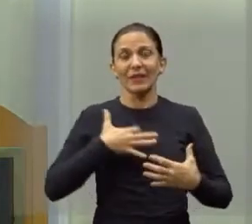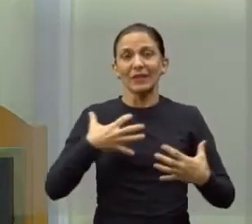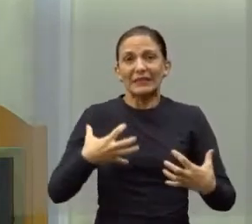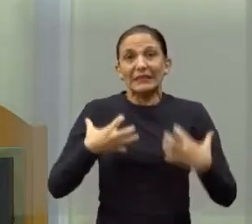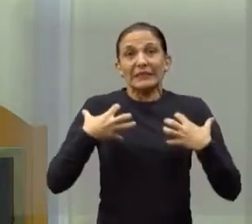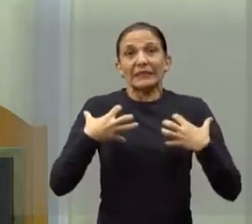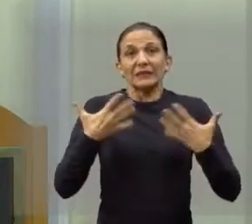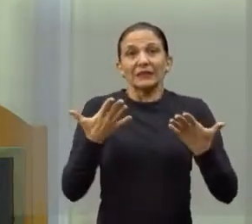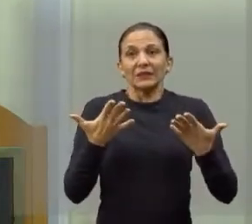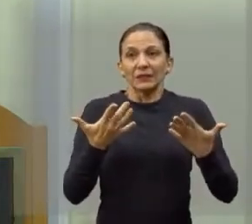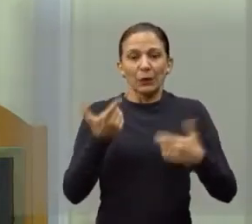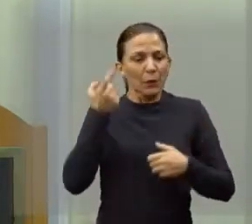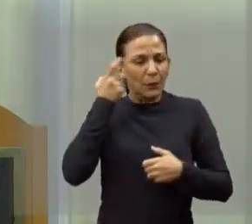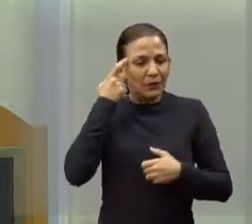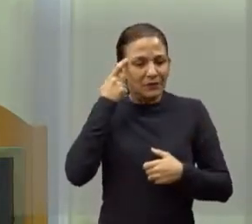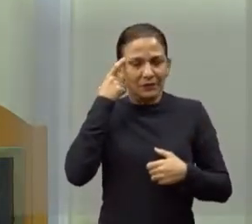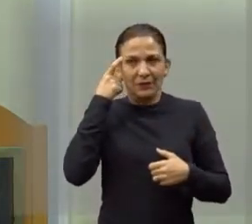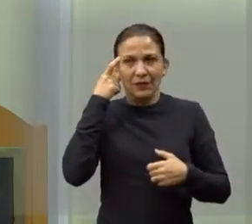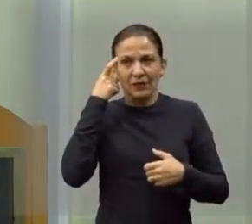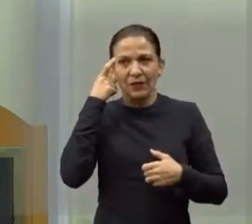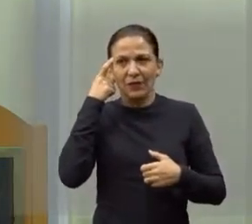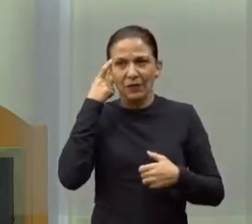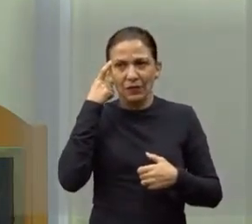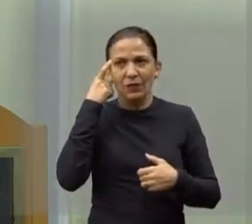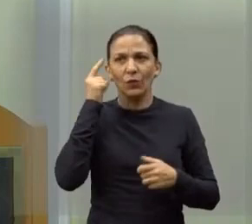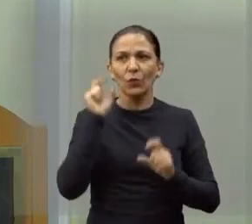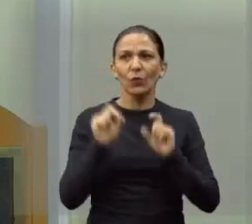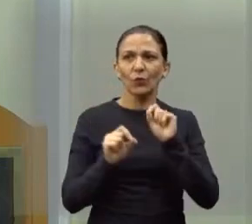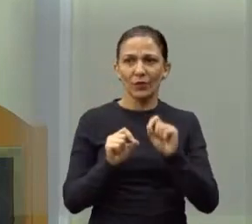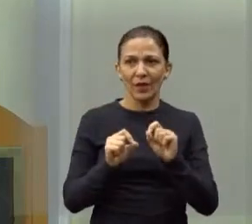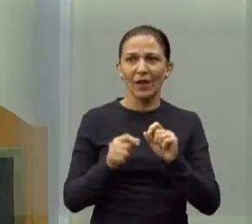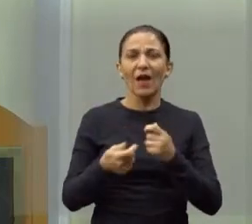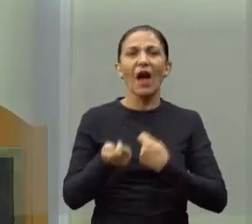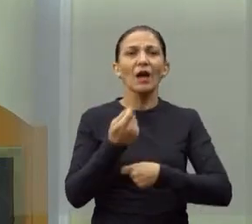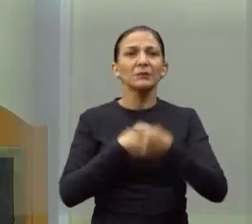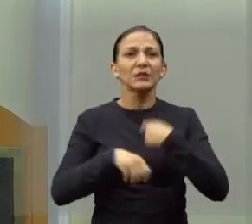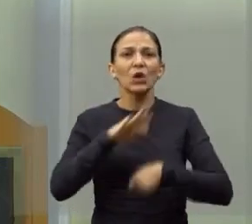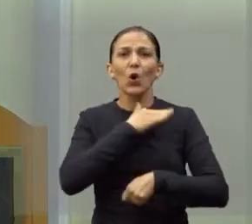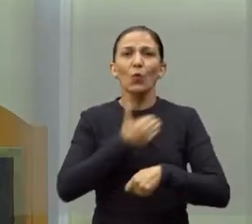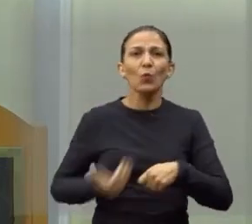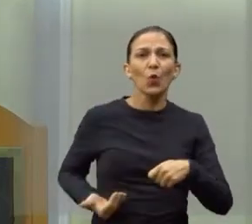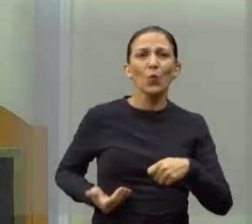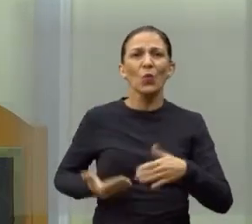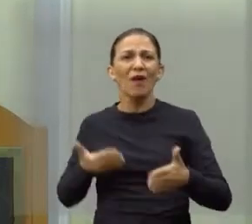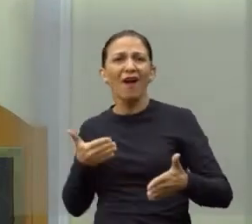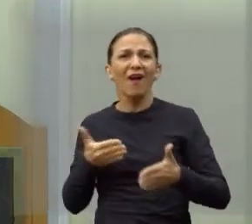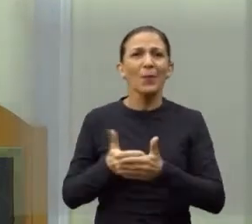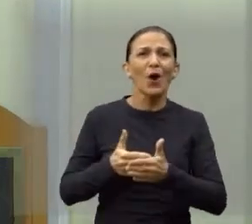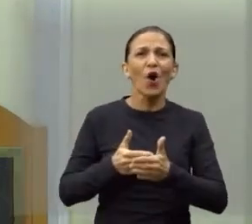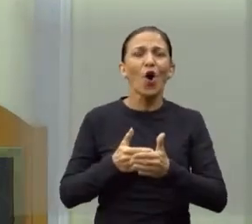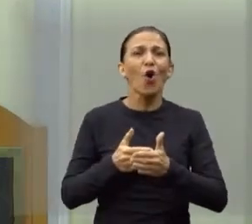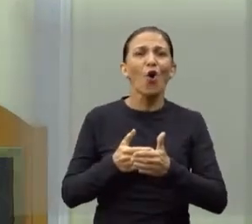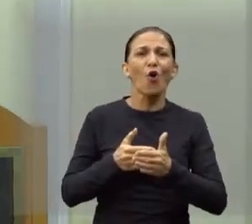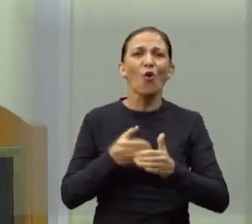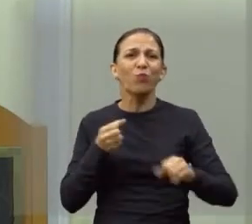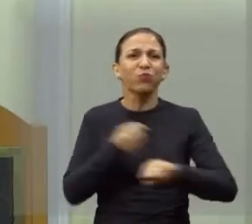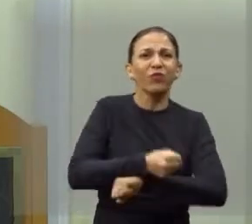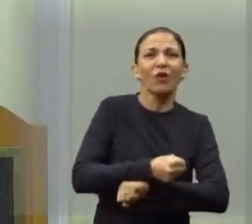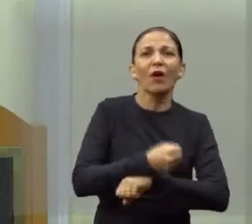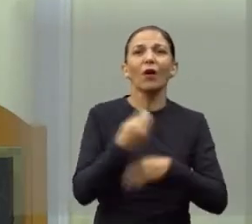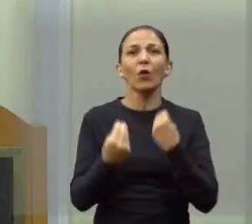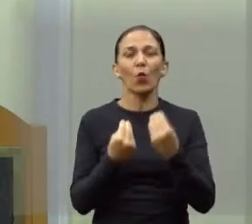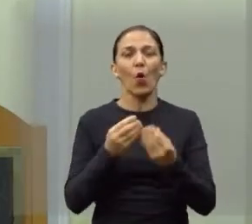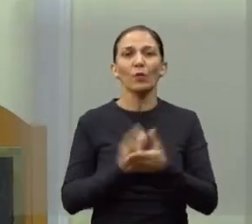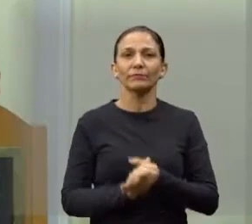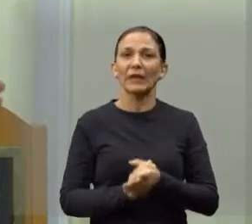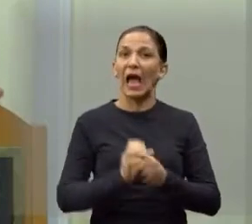Primeiro eu pensei, aonde está a violação dos princípios da administração pública? E aí depois eu pensei, putz, está fazendo